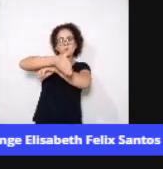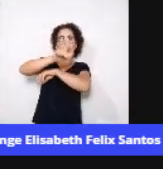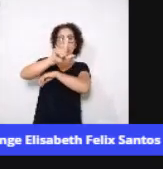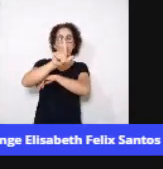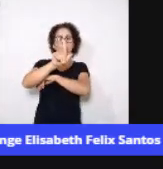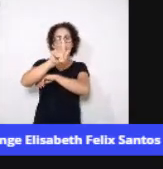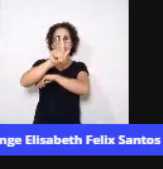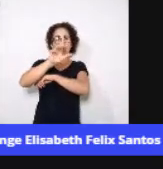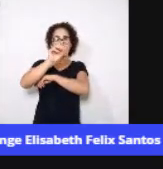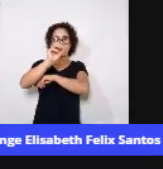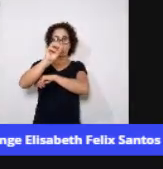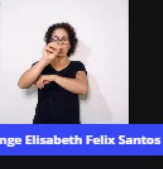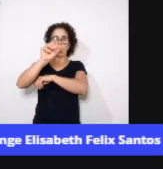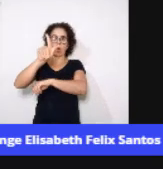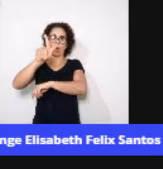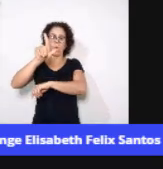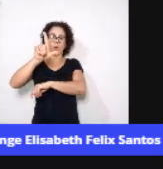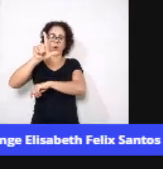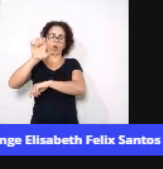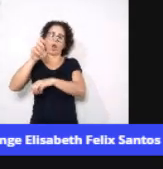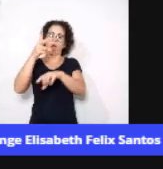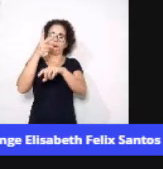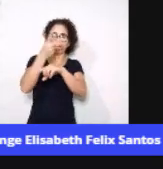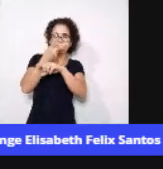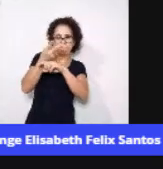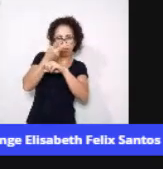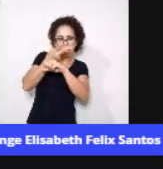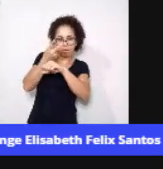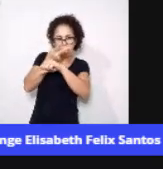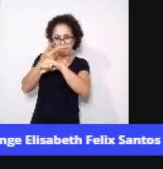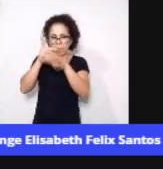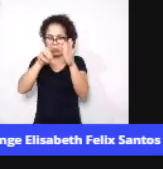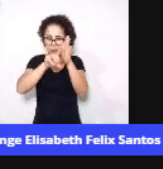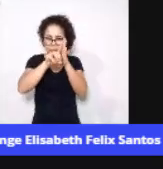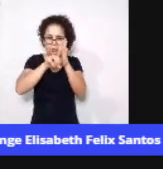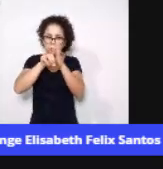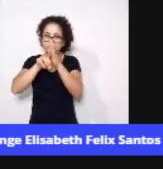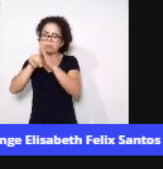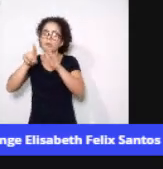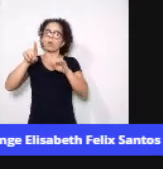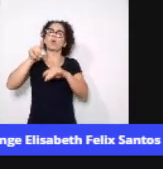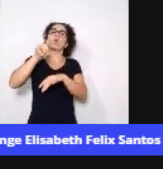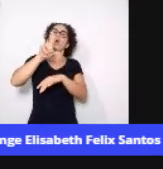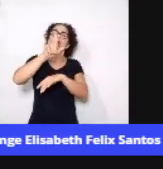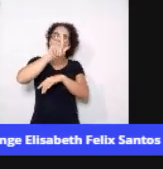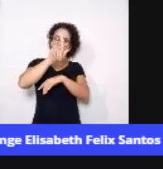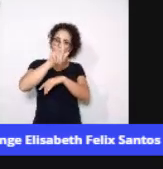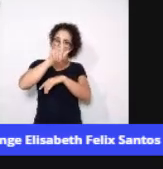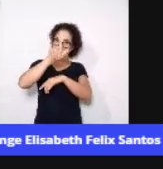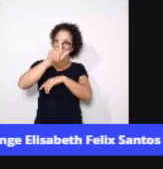vamos, então, procurar, né? Google Sala de Aula.